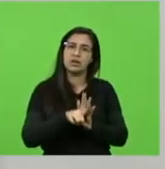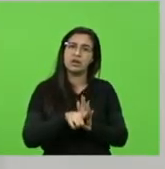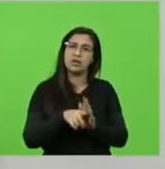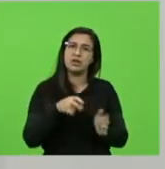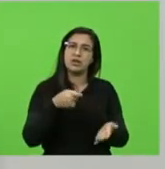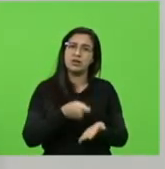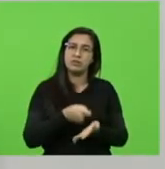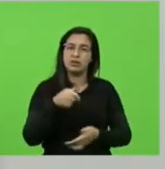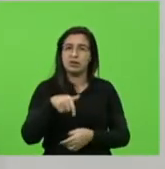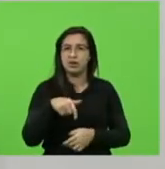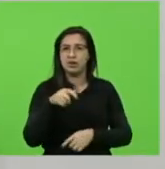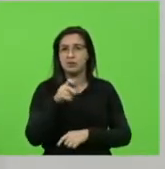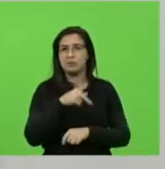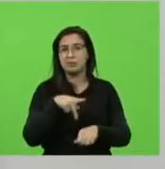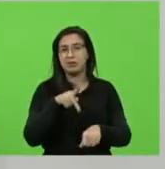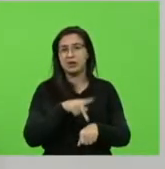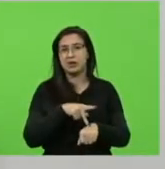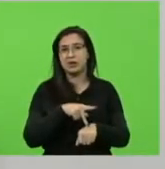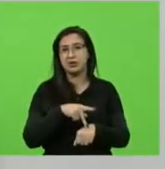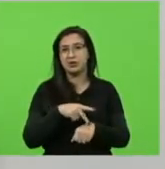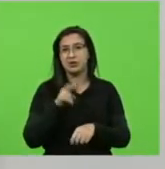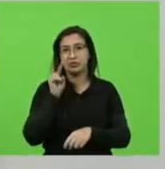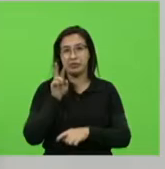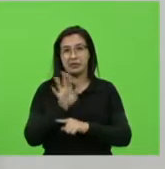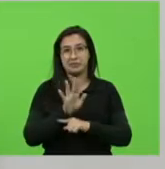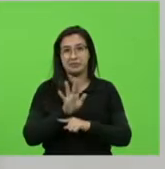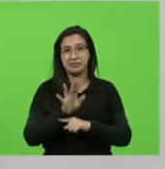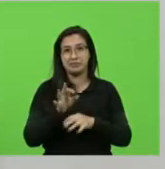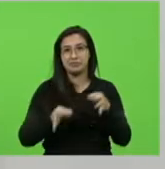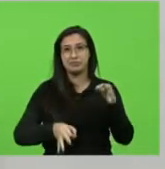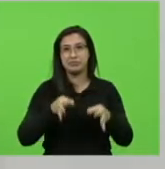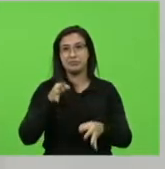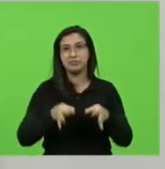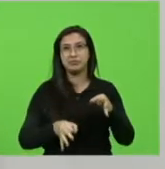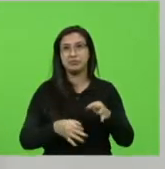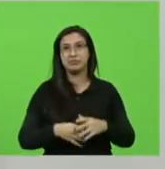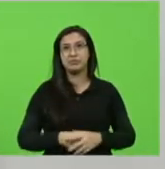o vídeo, por gentileza, o juiz na sua sentença.